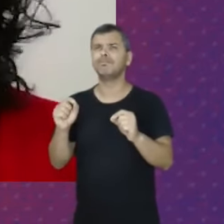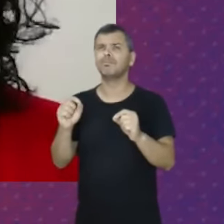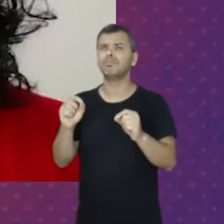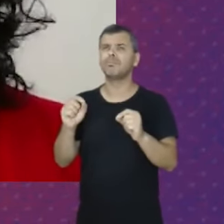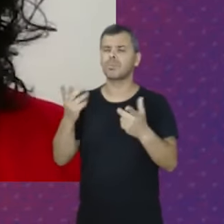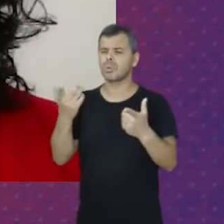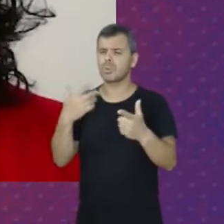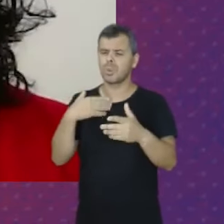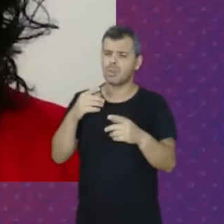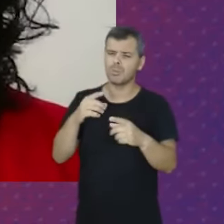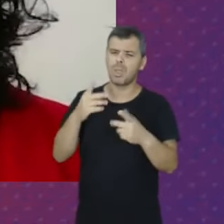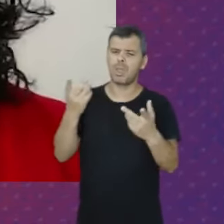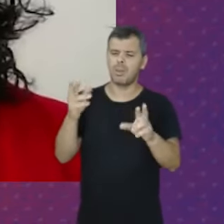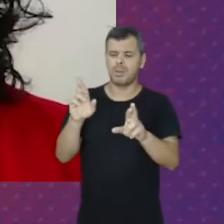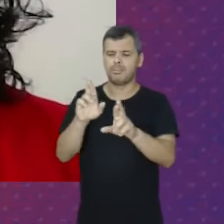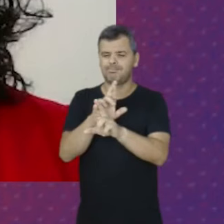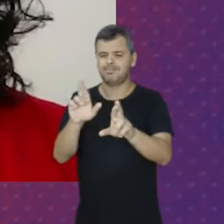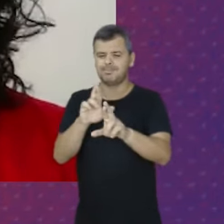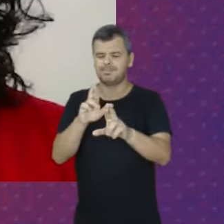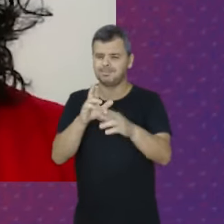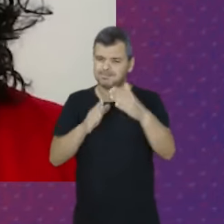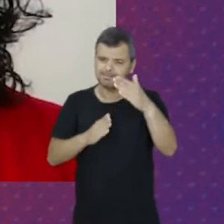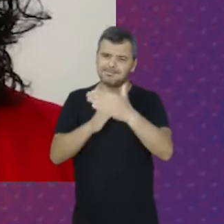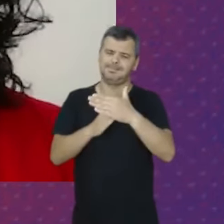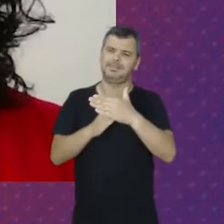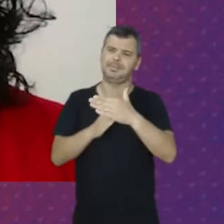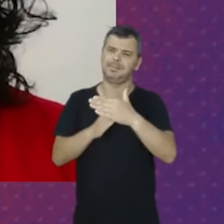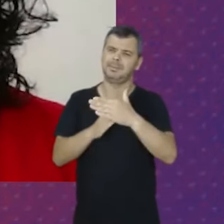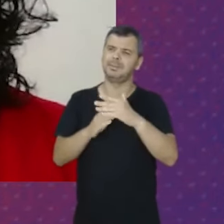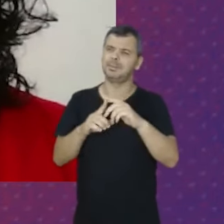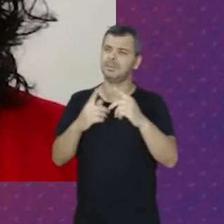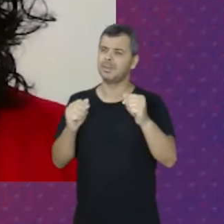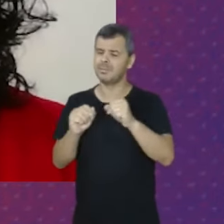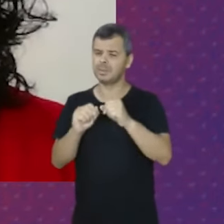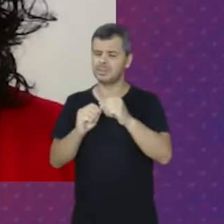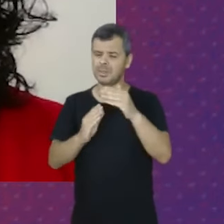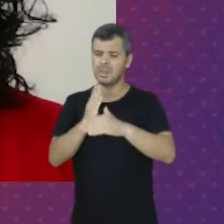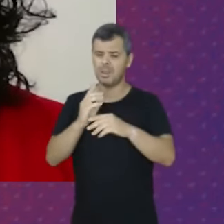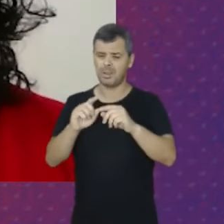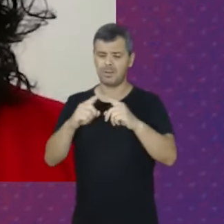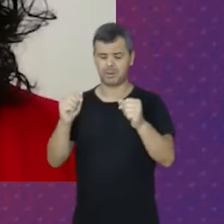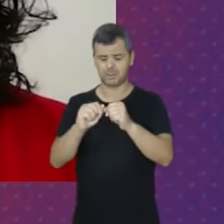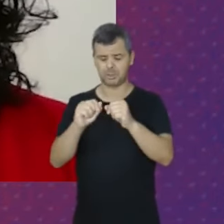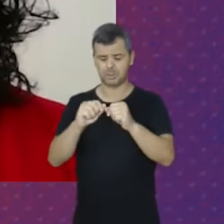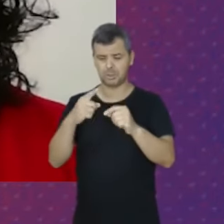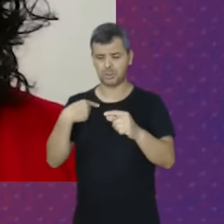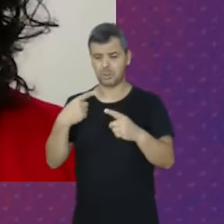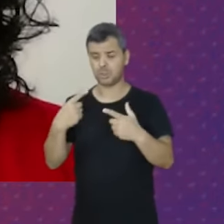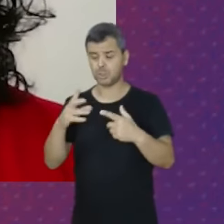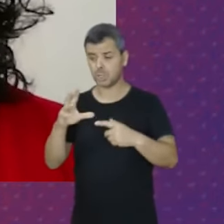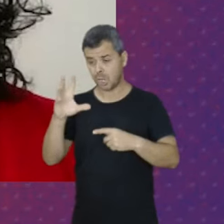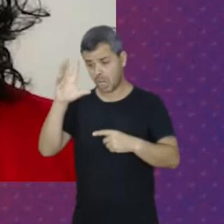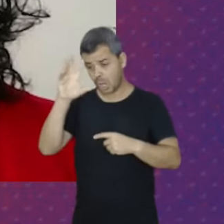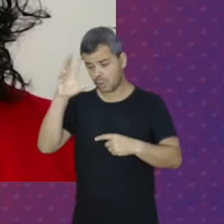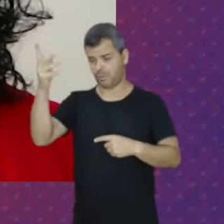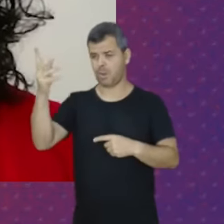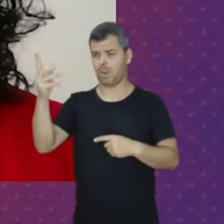o rompimento das relações familiares e também a necessidade de tomada de